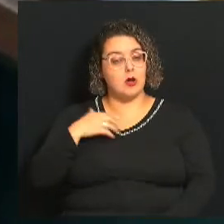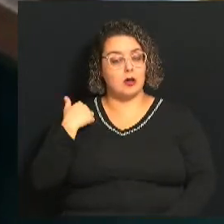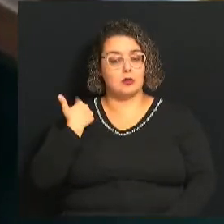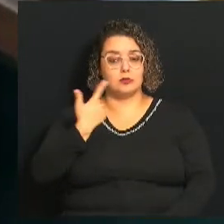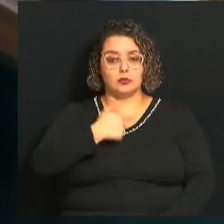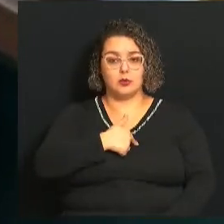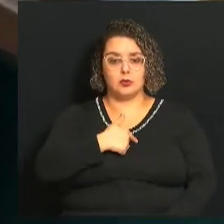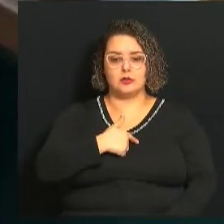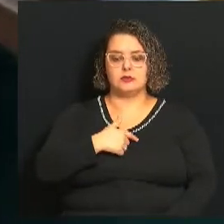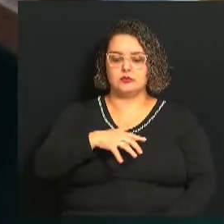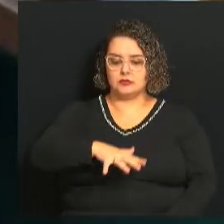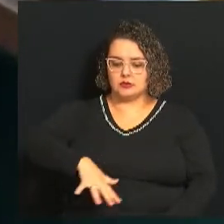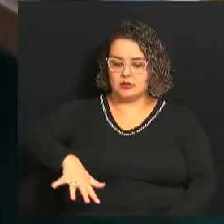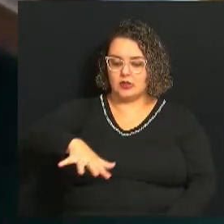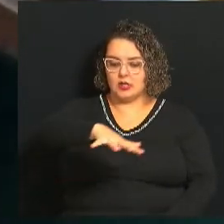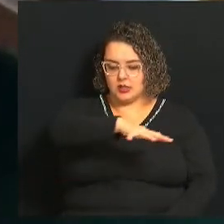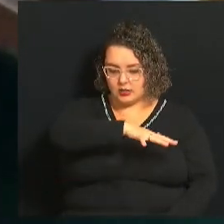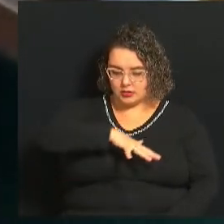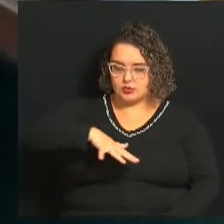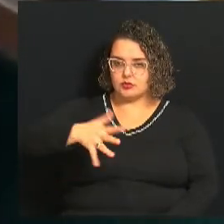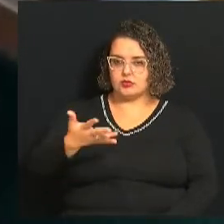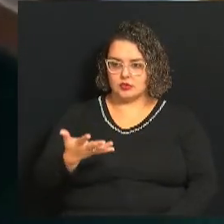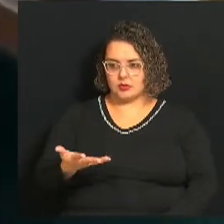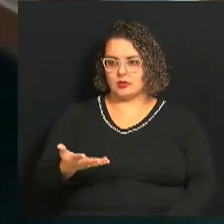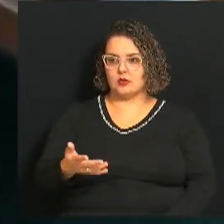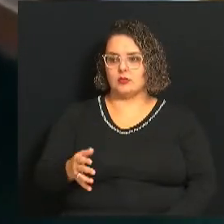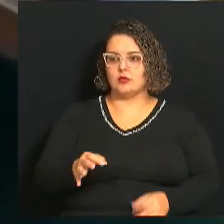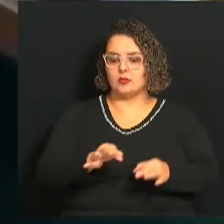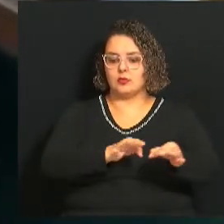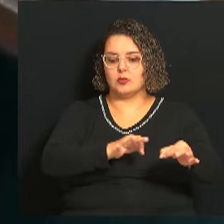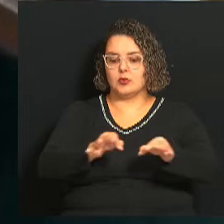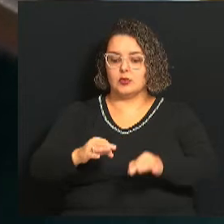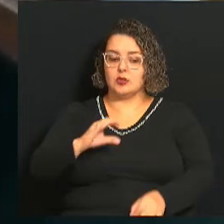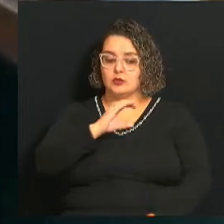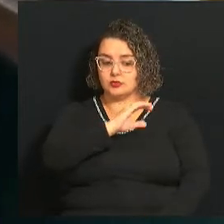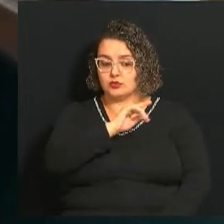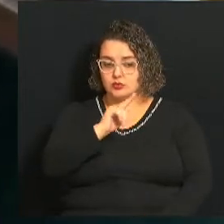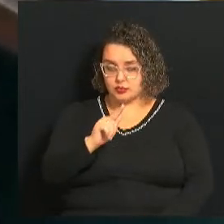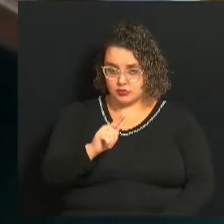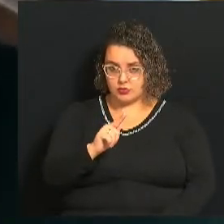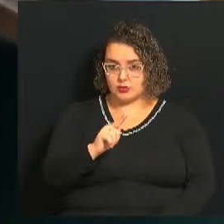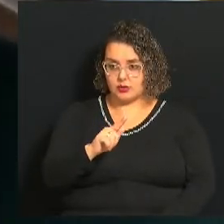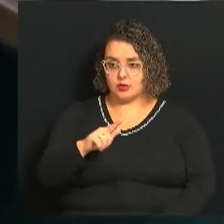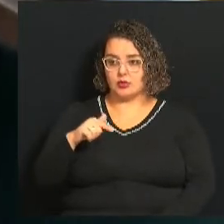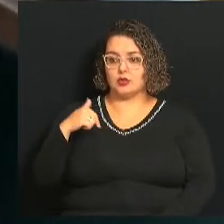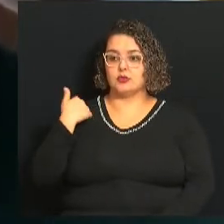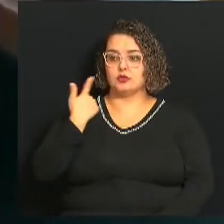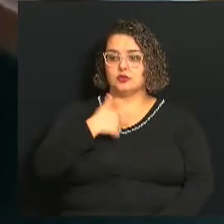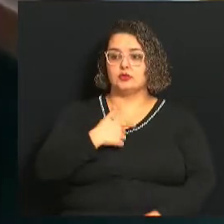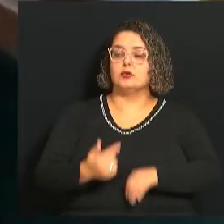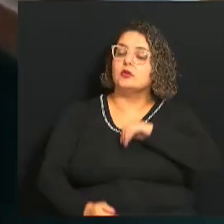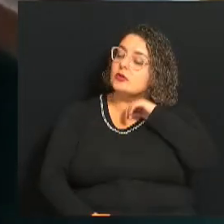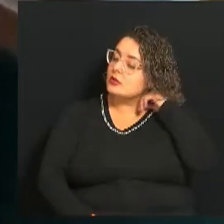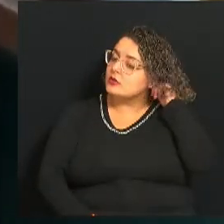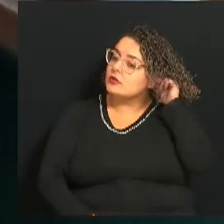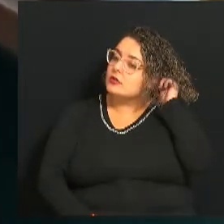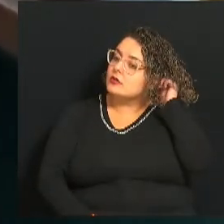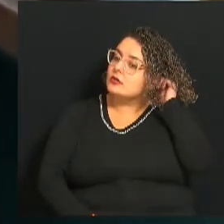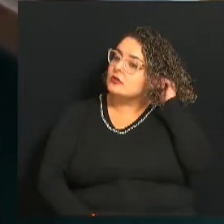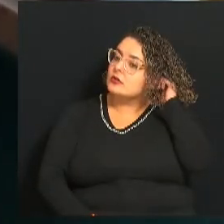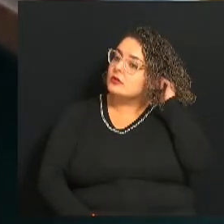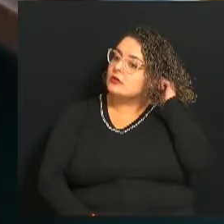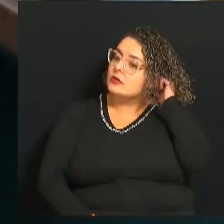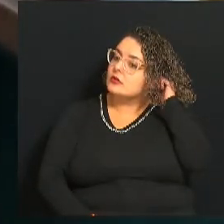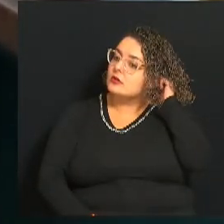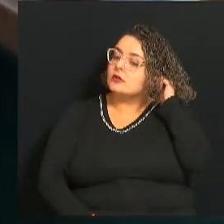de convencimento, como é esse projeto no Campo Grande, que nós vamos lançar